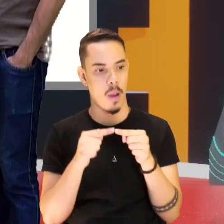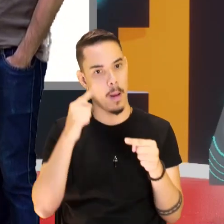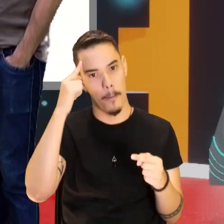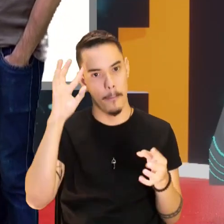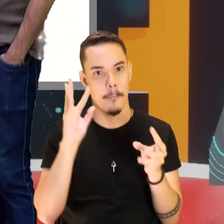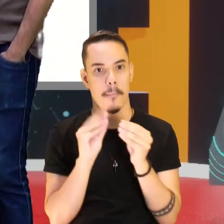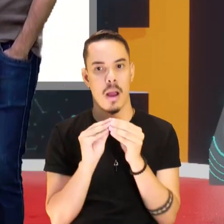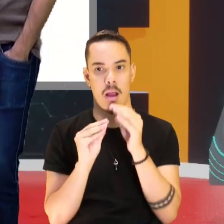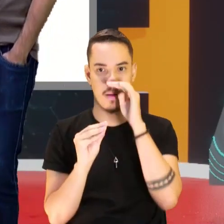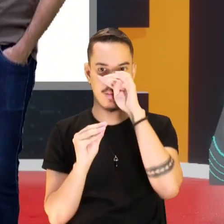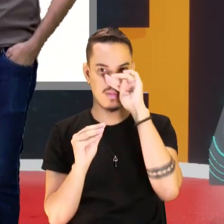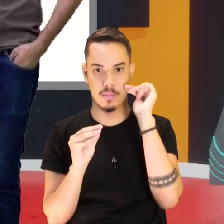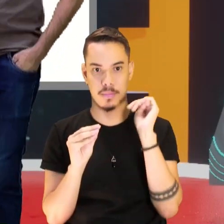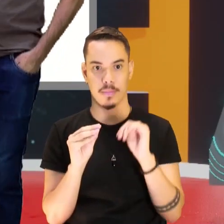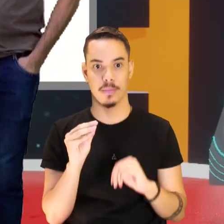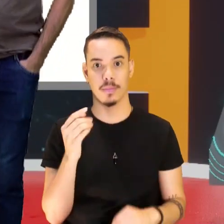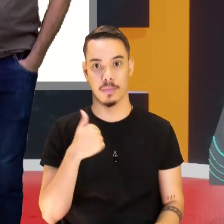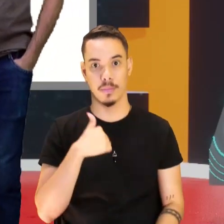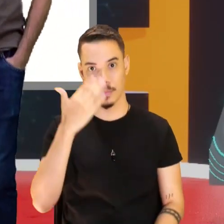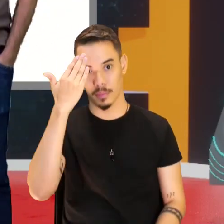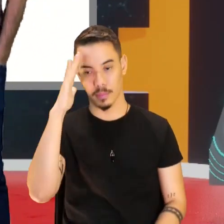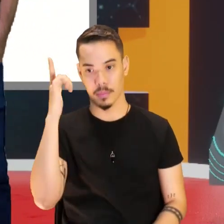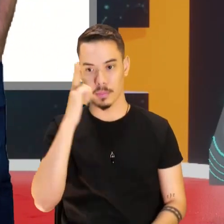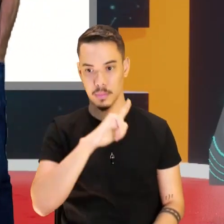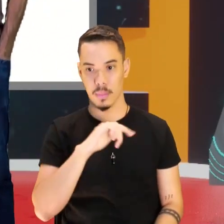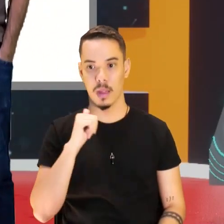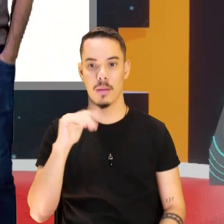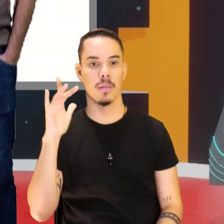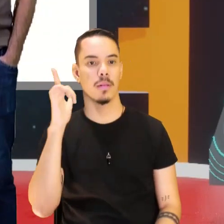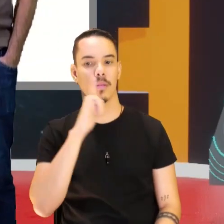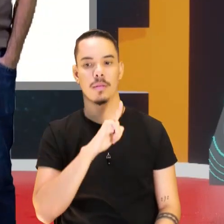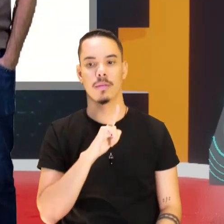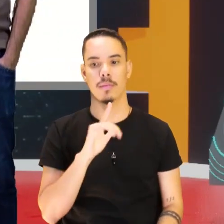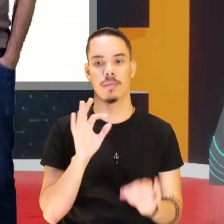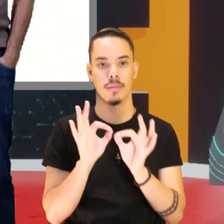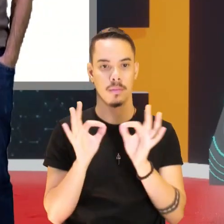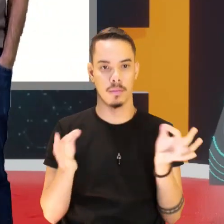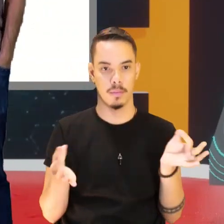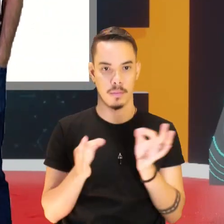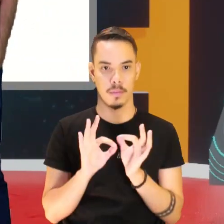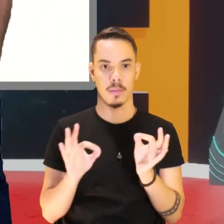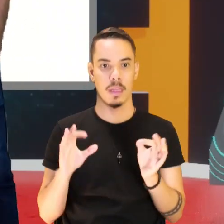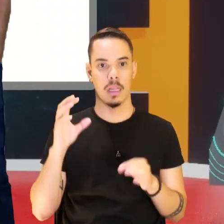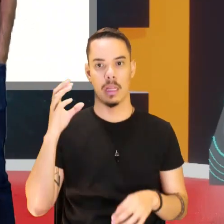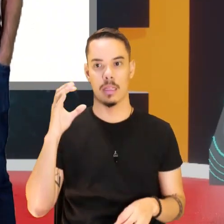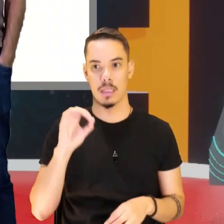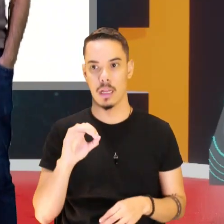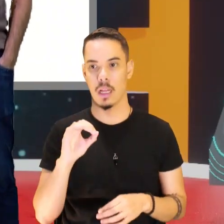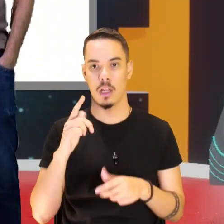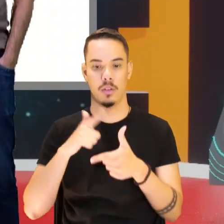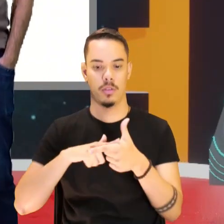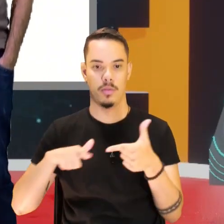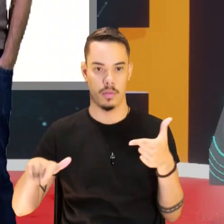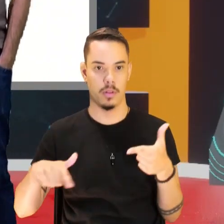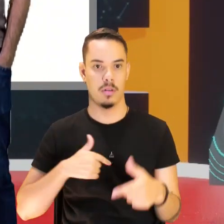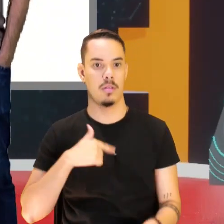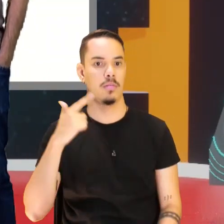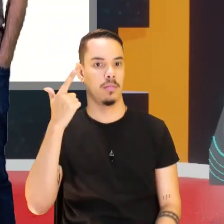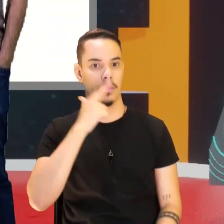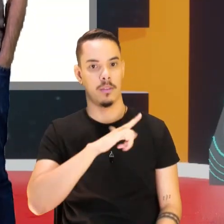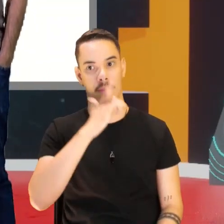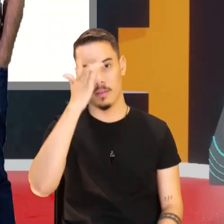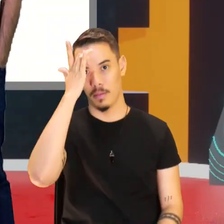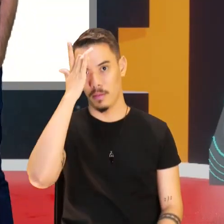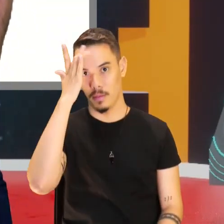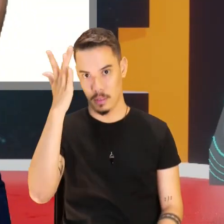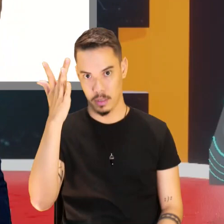930 tripla dessa parte conseguir simplificar cortar zeros dividir Vai Com certeza facilitar sua